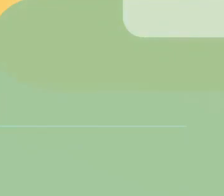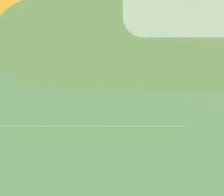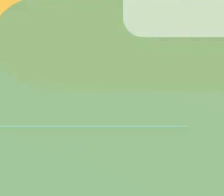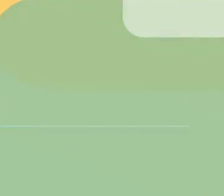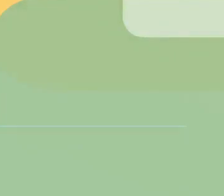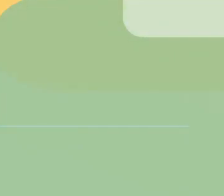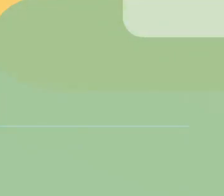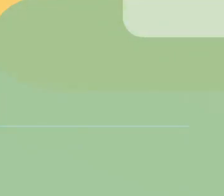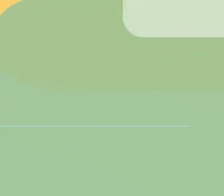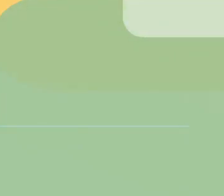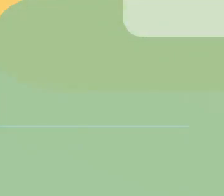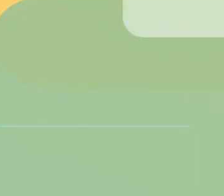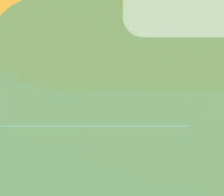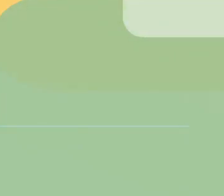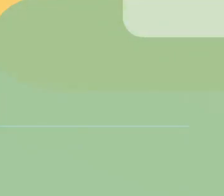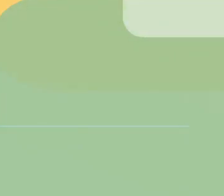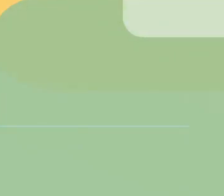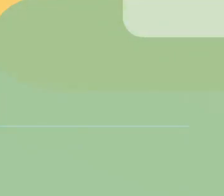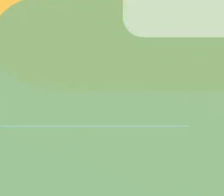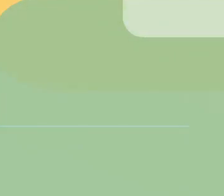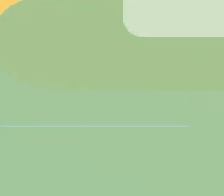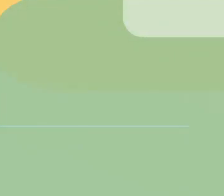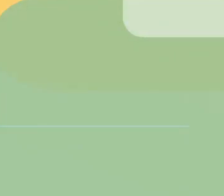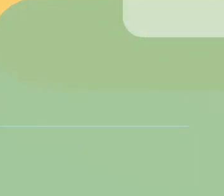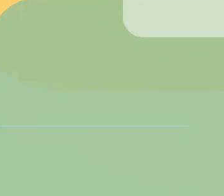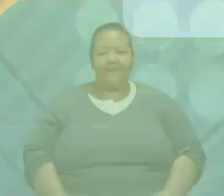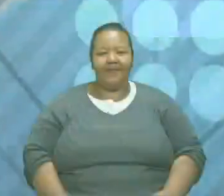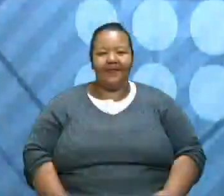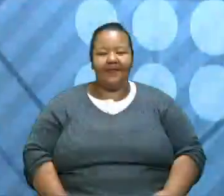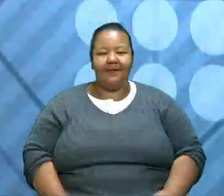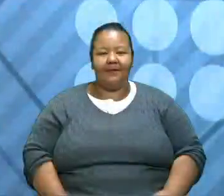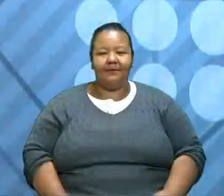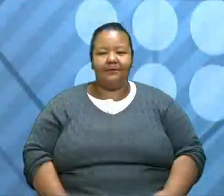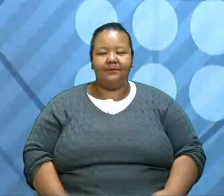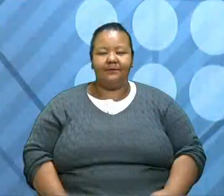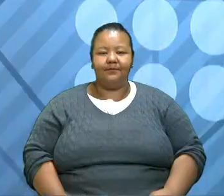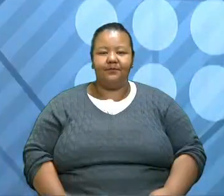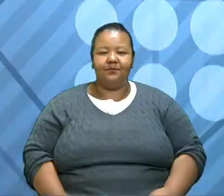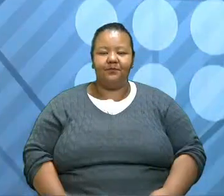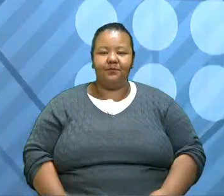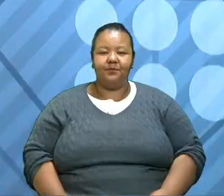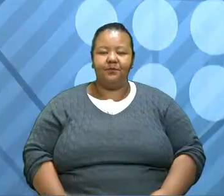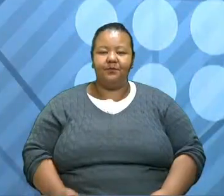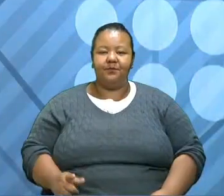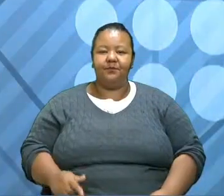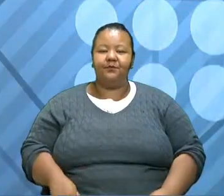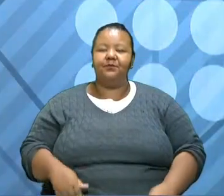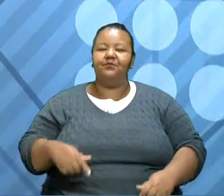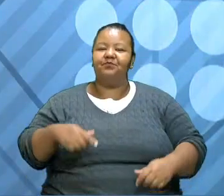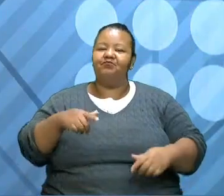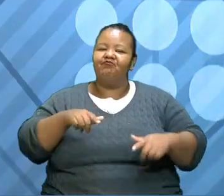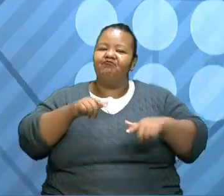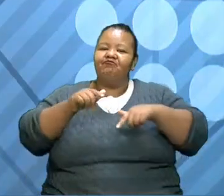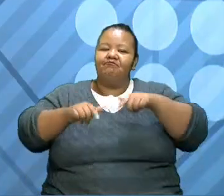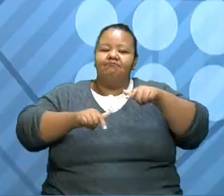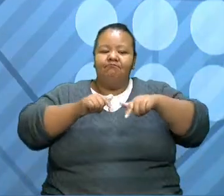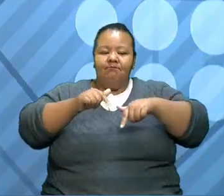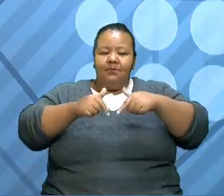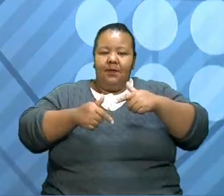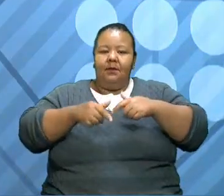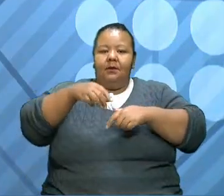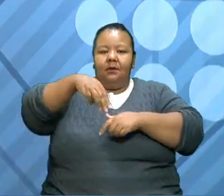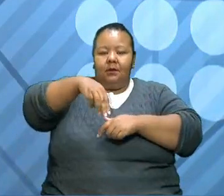Programa de trabalho flexível na Moduli. empreitada Jornada Module